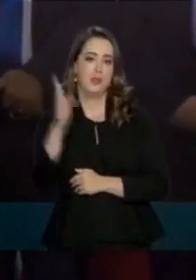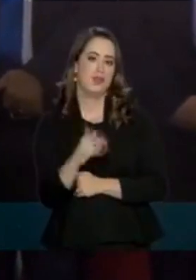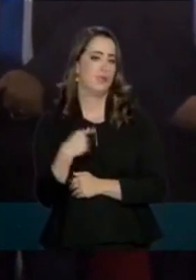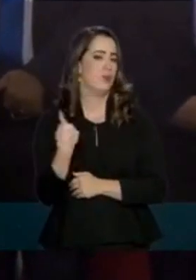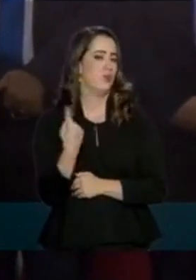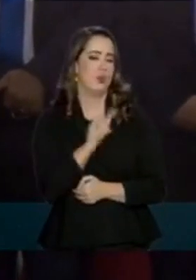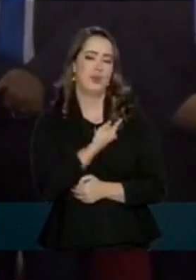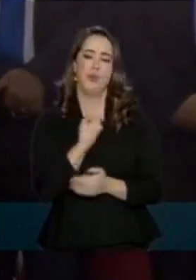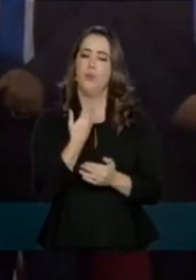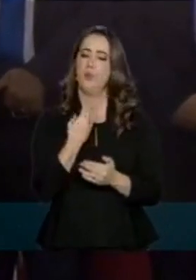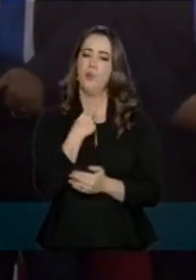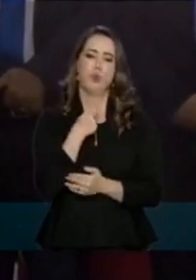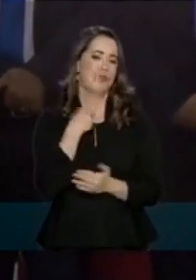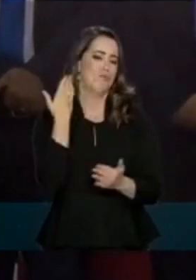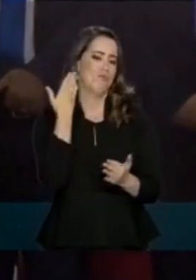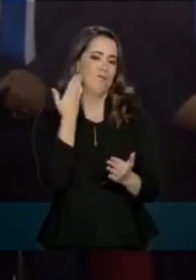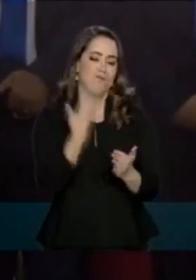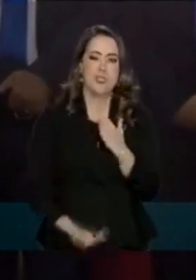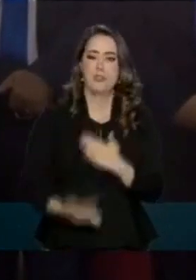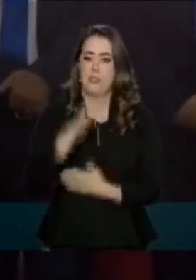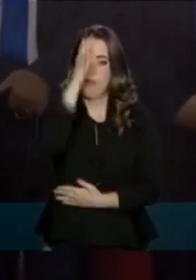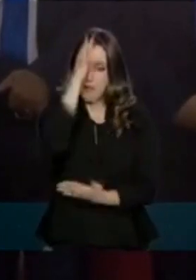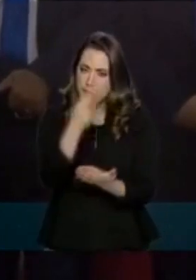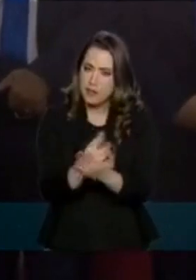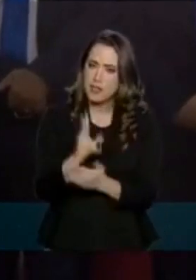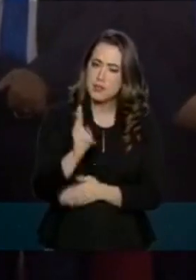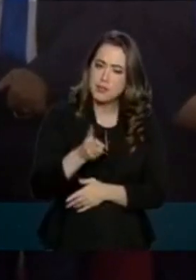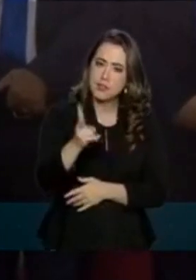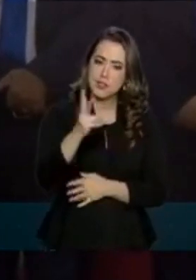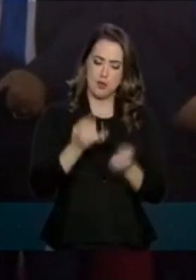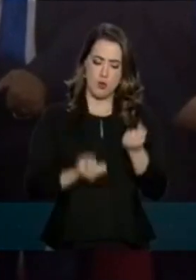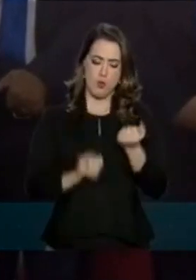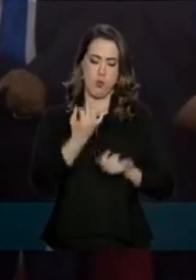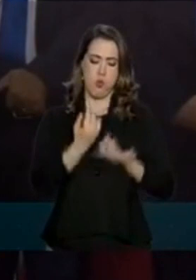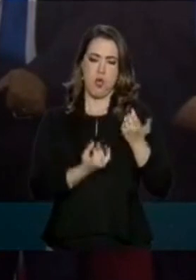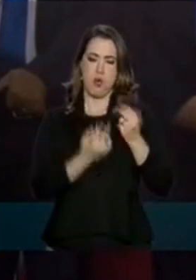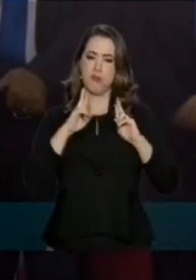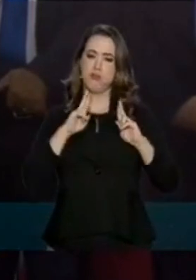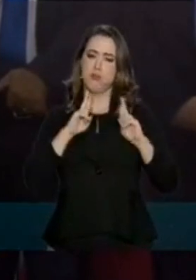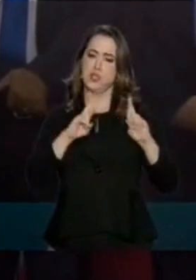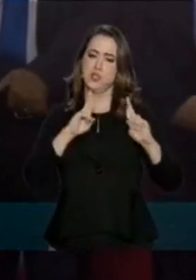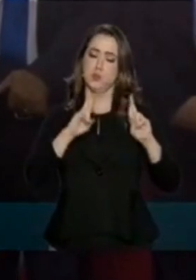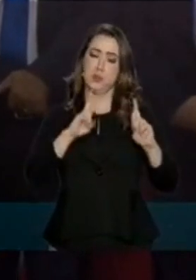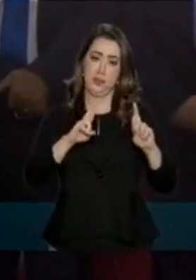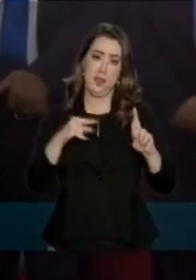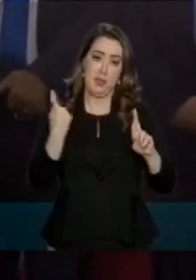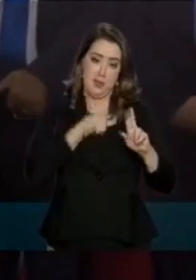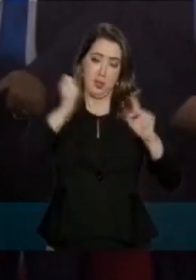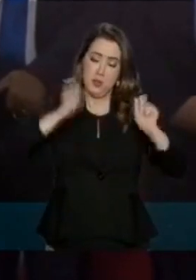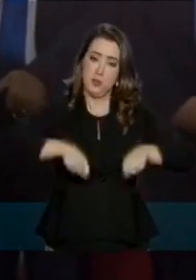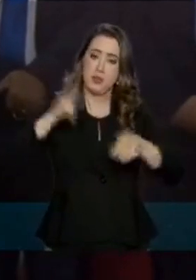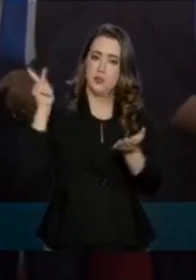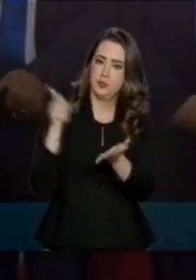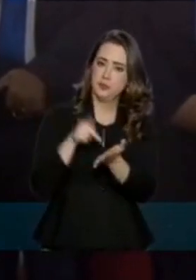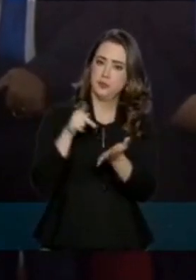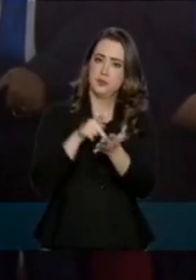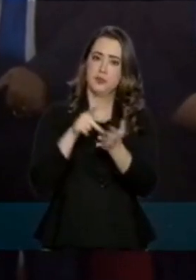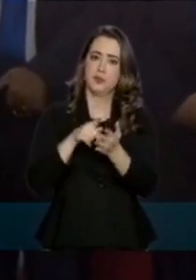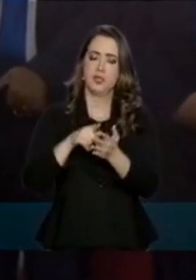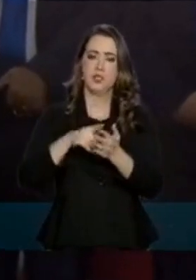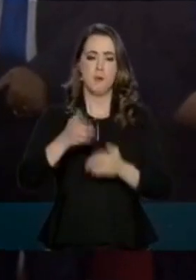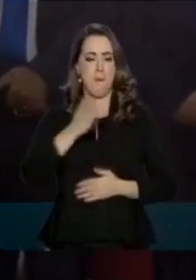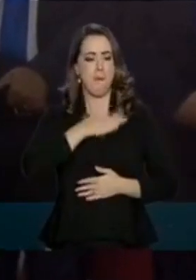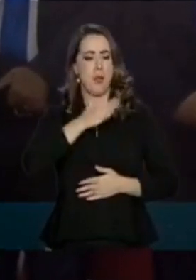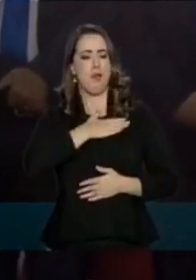percamos a fé. Vamos manter viva a chama da esperança, para que nós possamos, de fato, bater